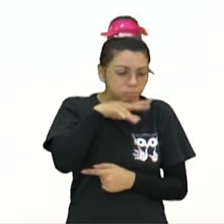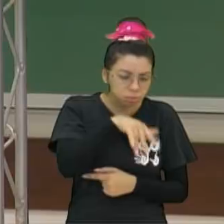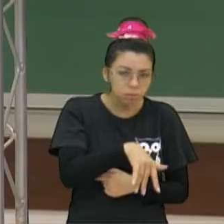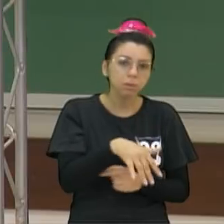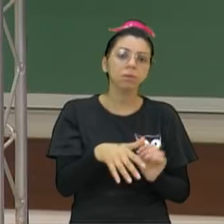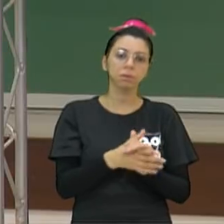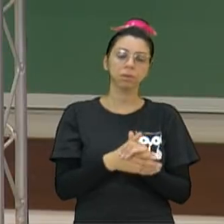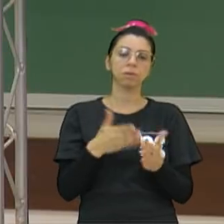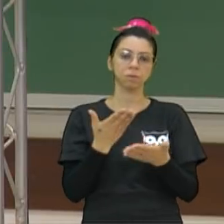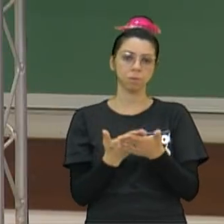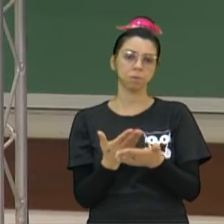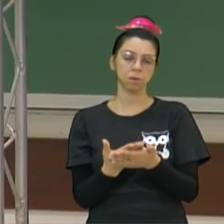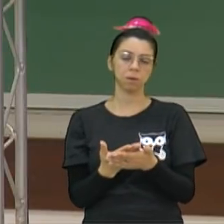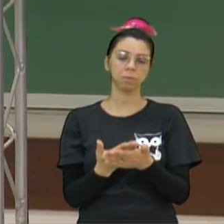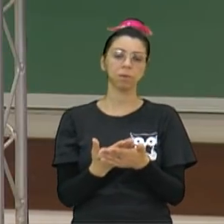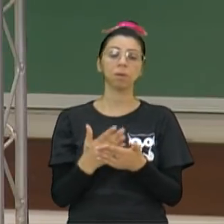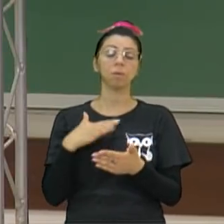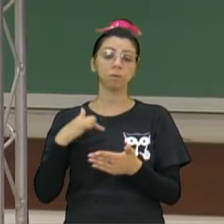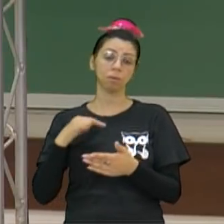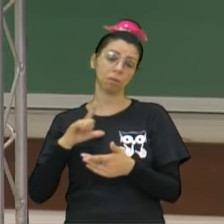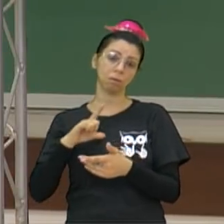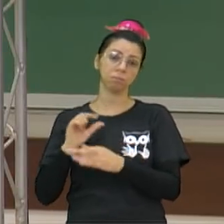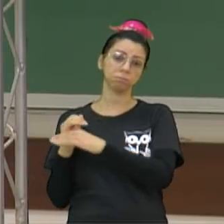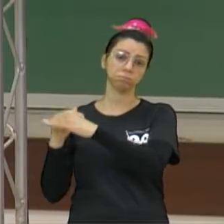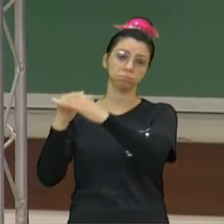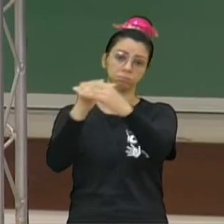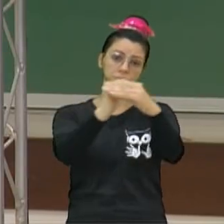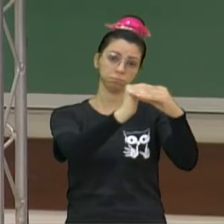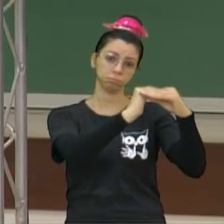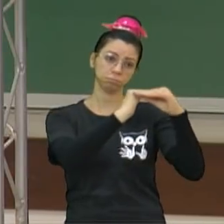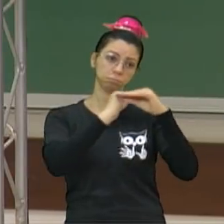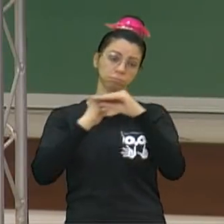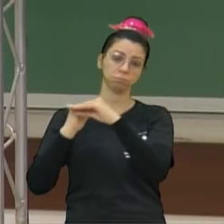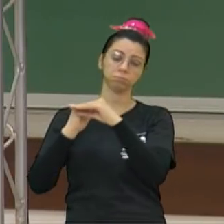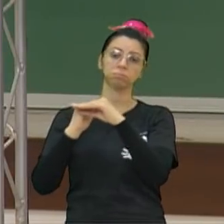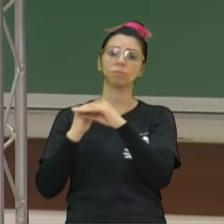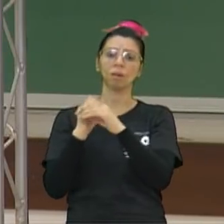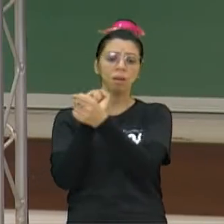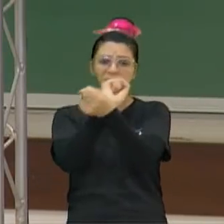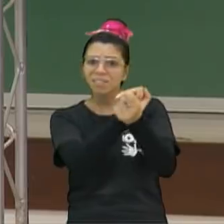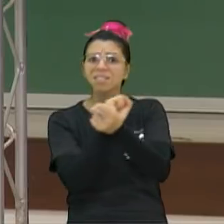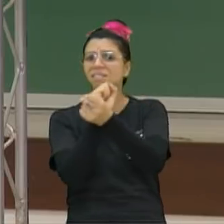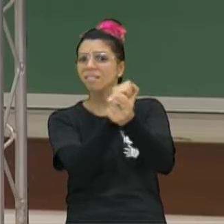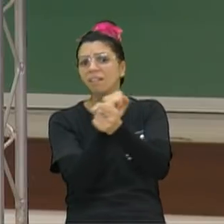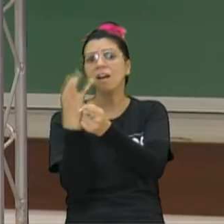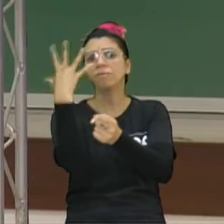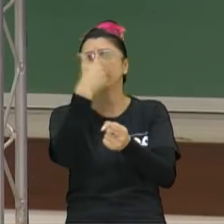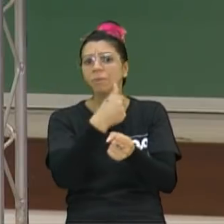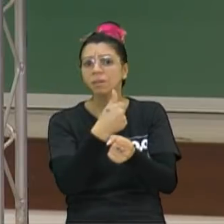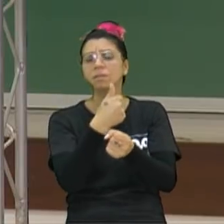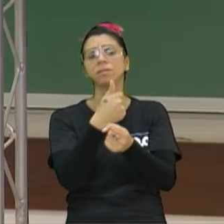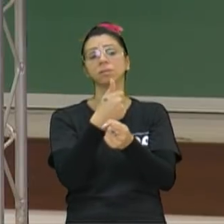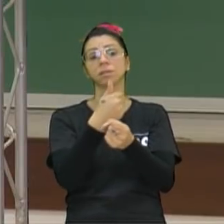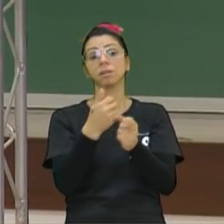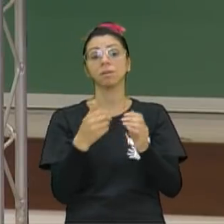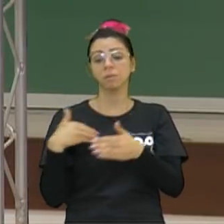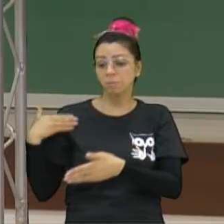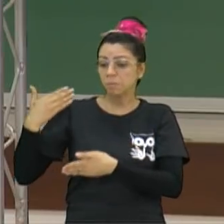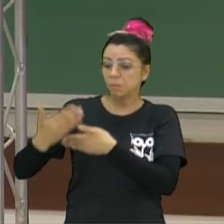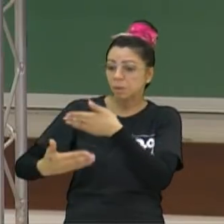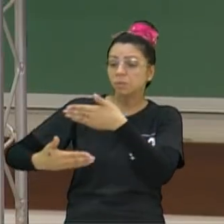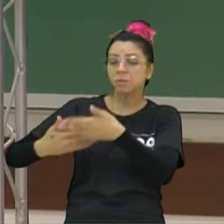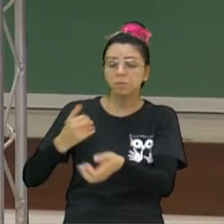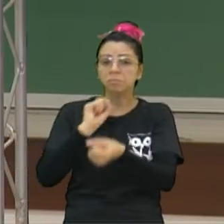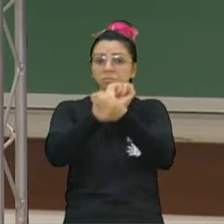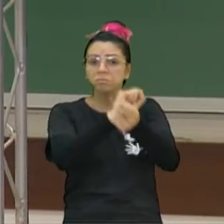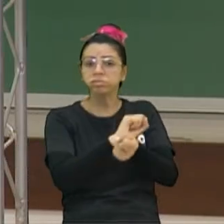vezes esse padrão de beleza, ele faz com que a pessoa se torne meio que escravo disso, né? E esse processo de escravização